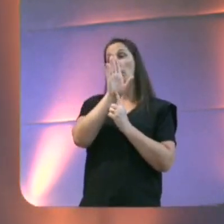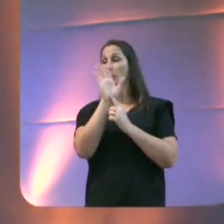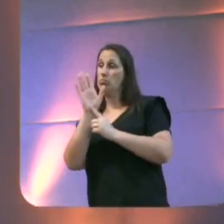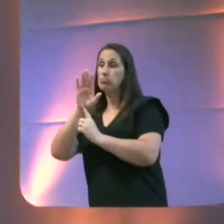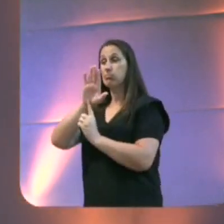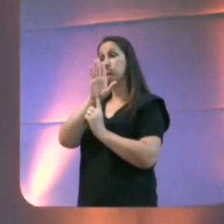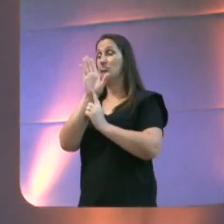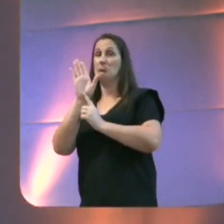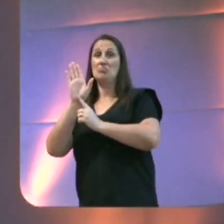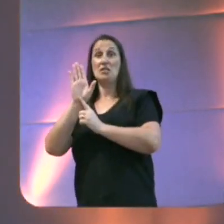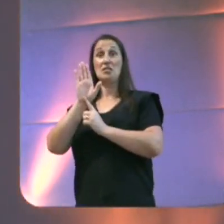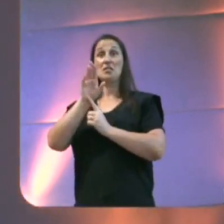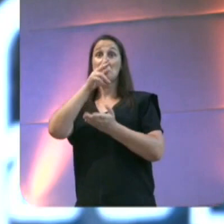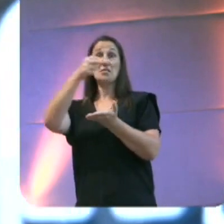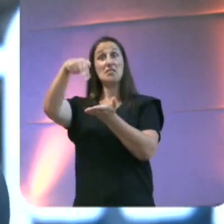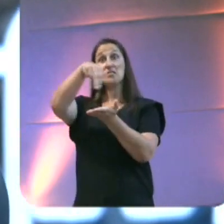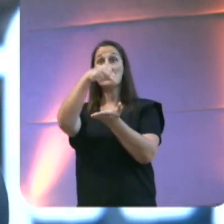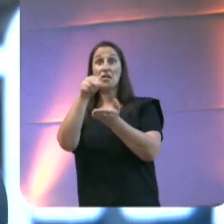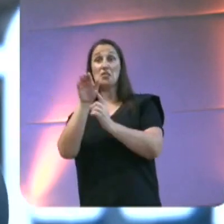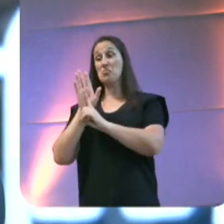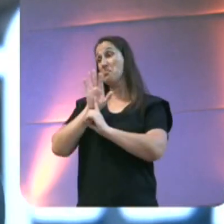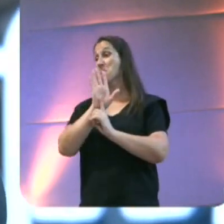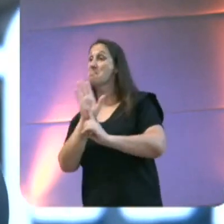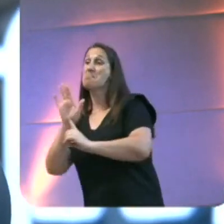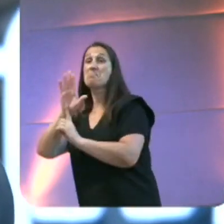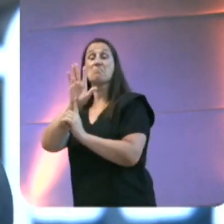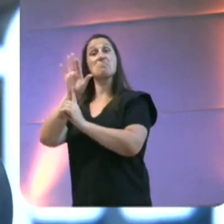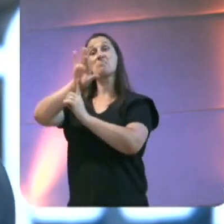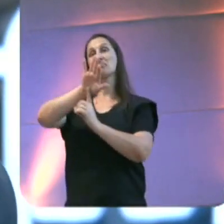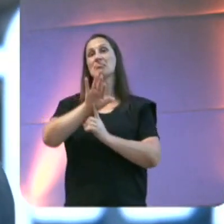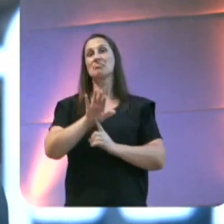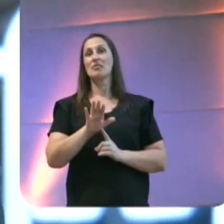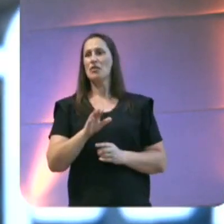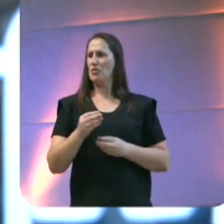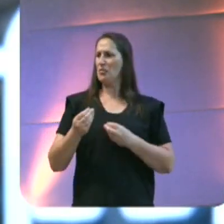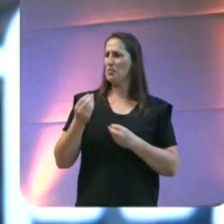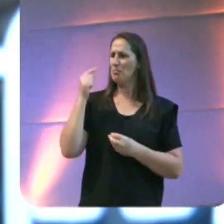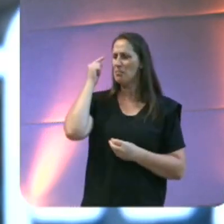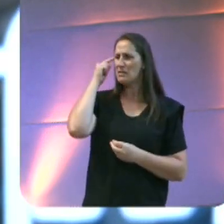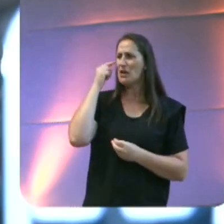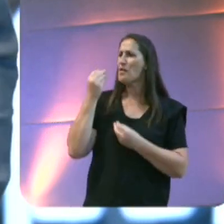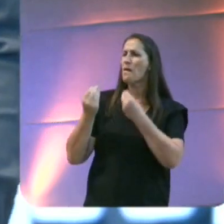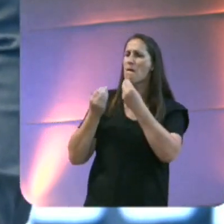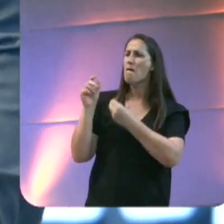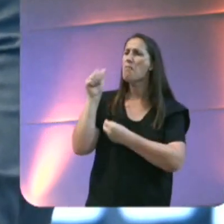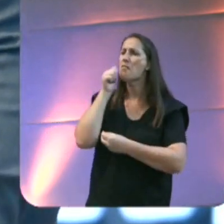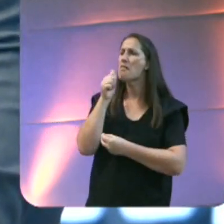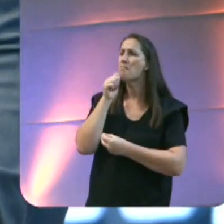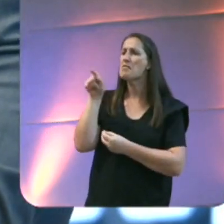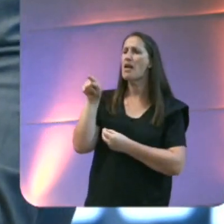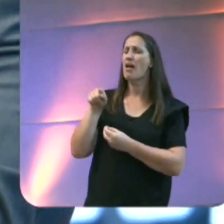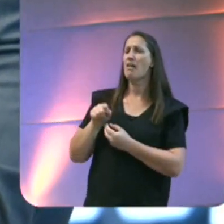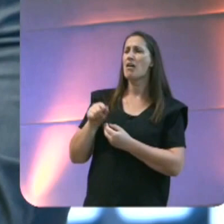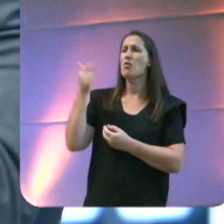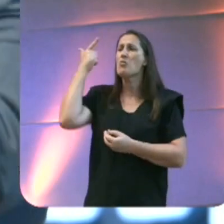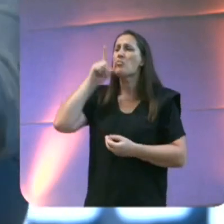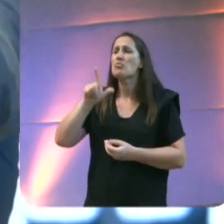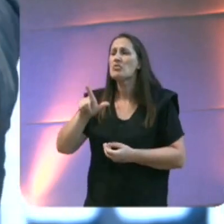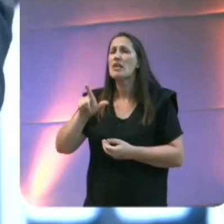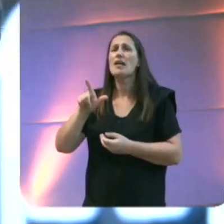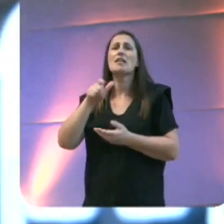tal. Eu falei, meu Deus do céu, como é que ela consegue fazer, não cai, não é? Não, né, tal. Assim, tinha gente que ensaiava, que